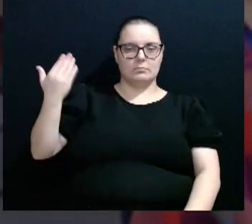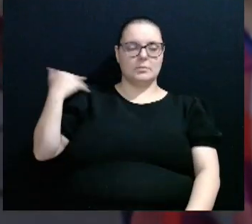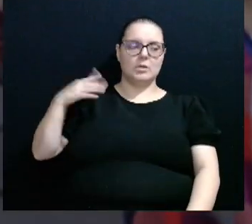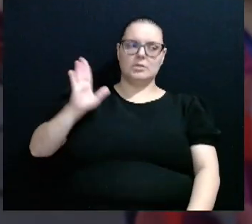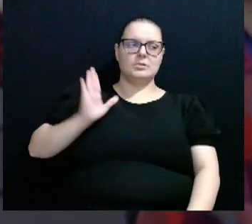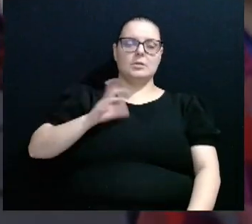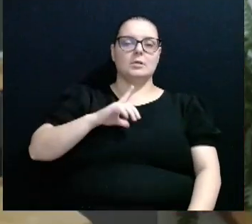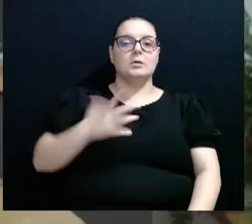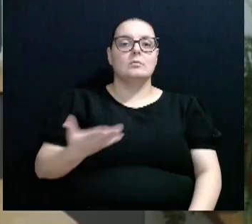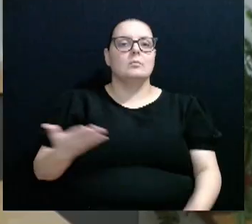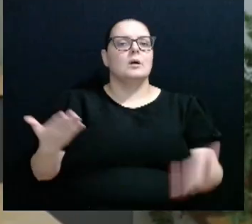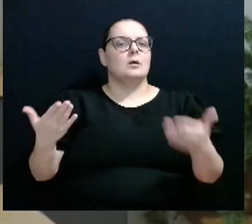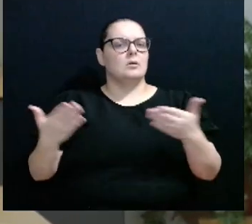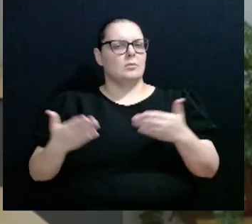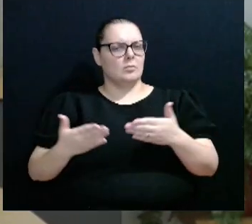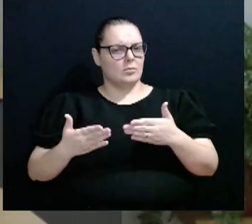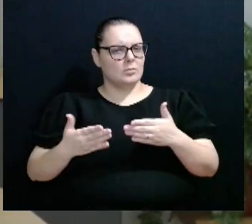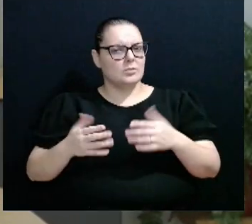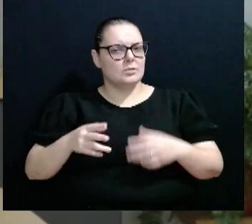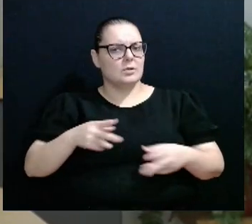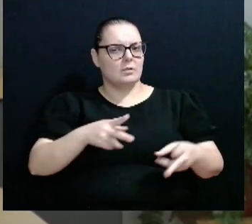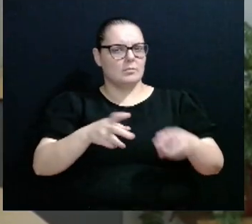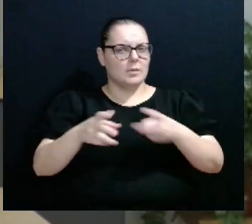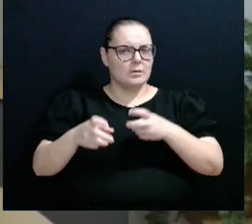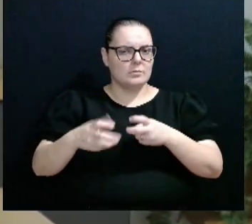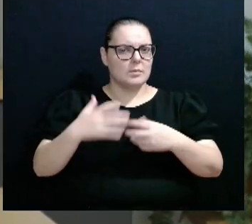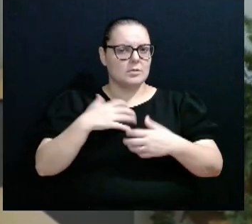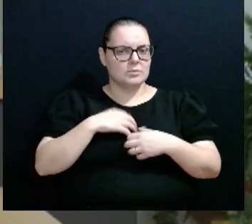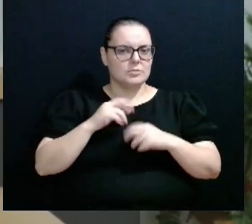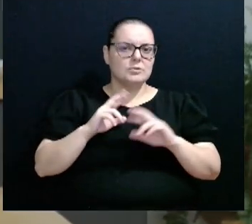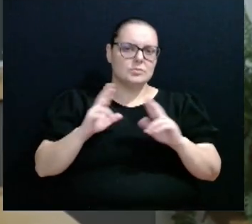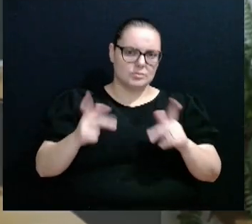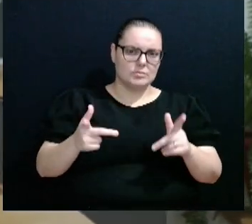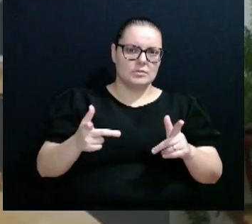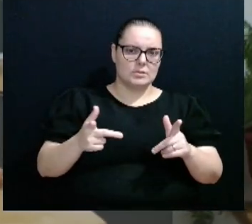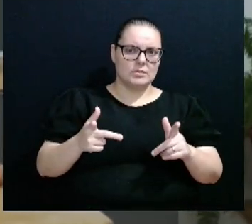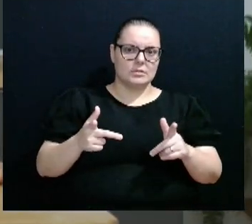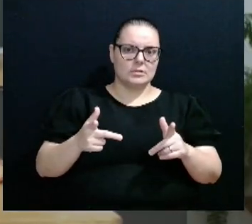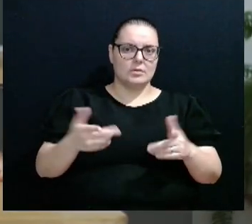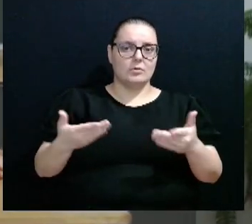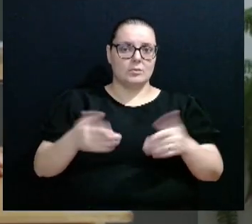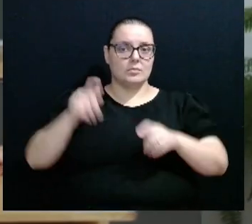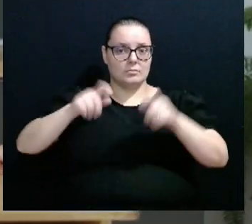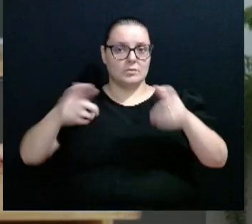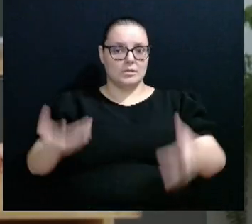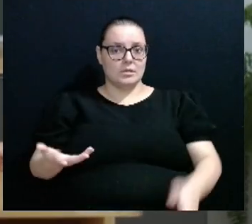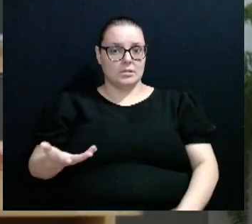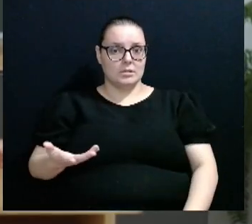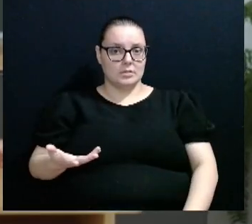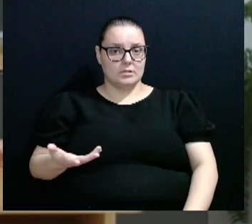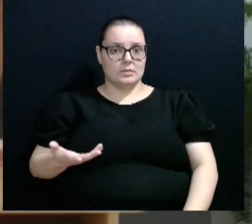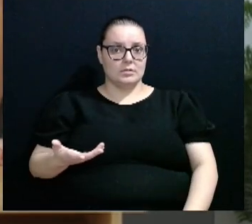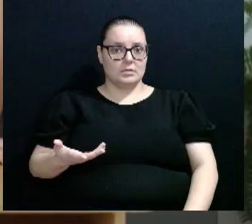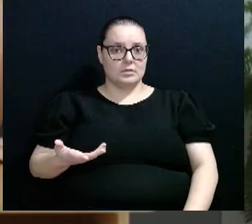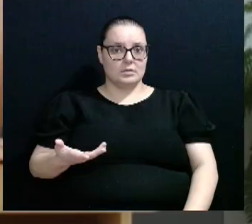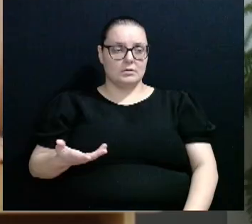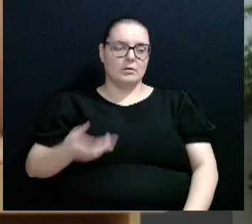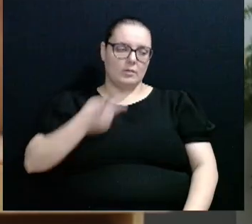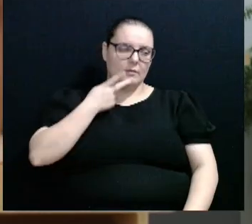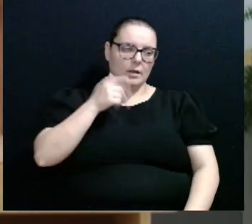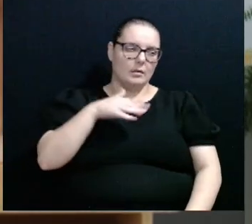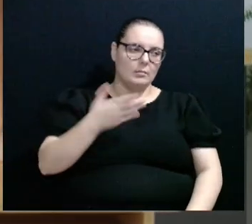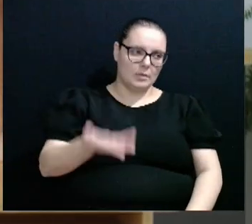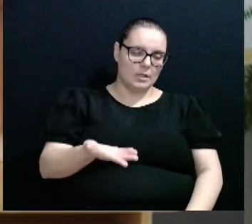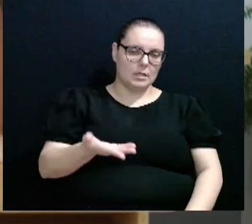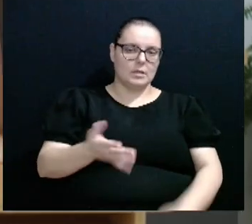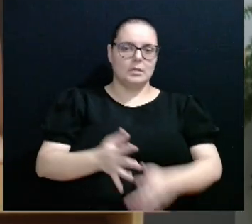ele é visto, né, Adriana, de uma forma diferente. Hoje as pessoas acho que falam mais sobre isso e tudo mais,